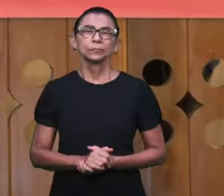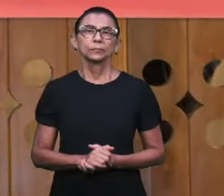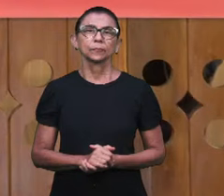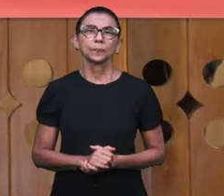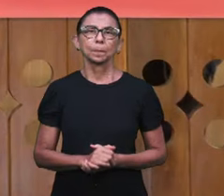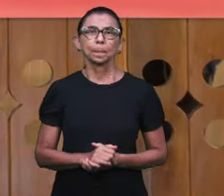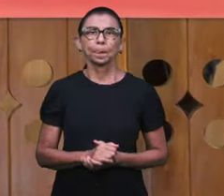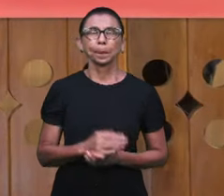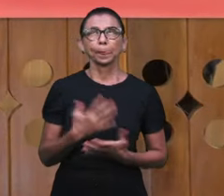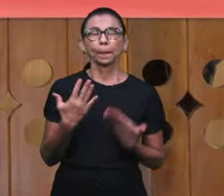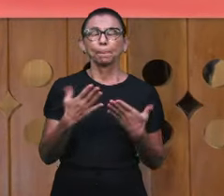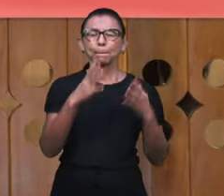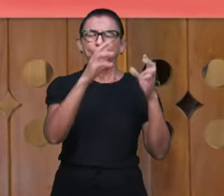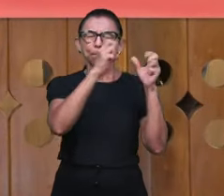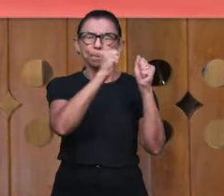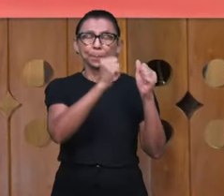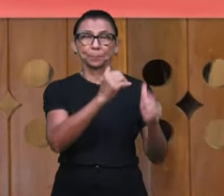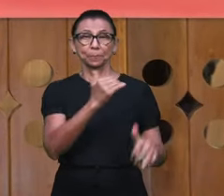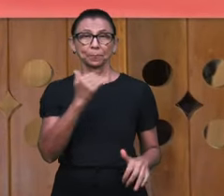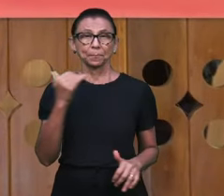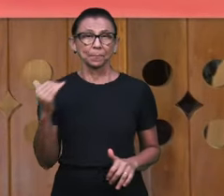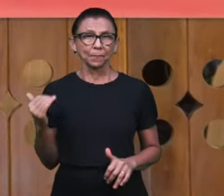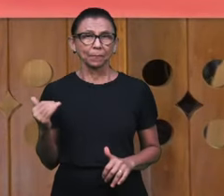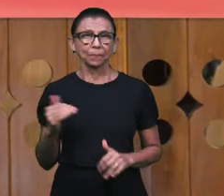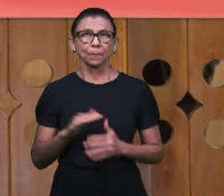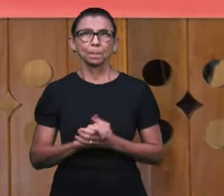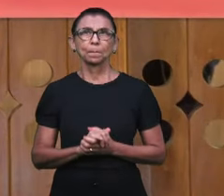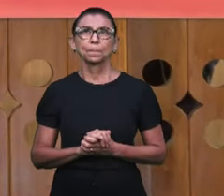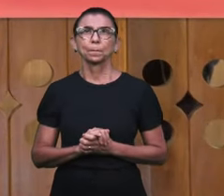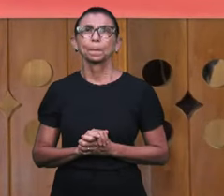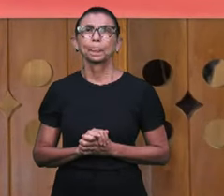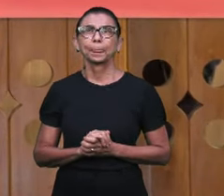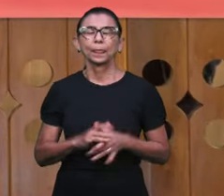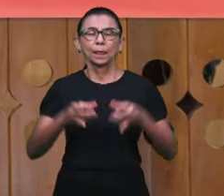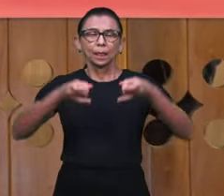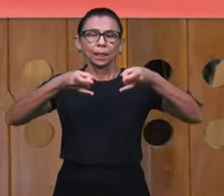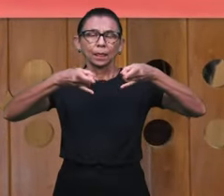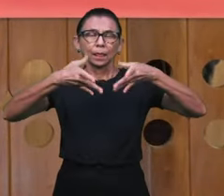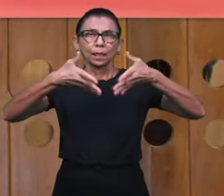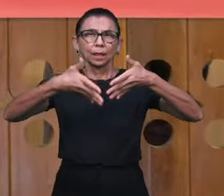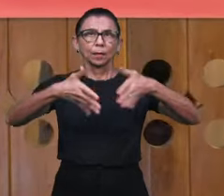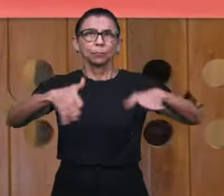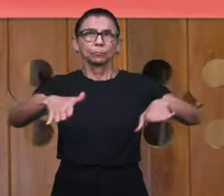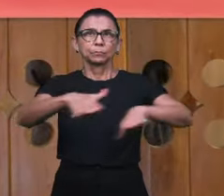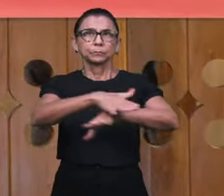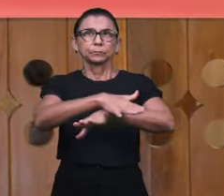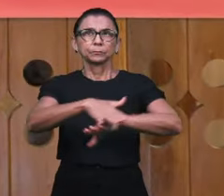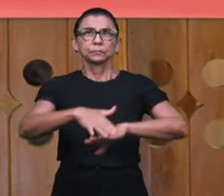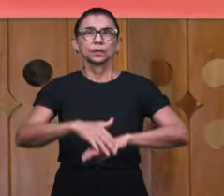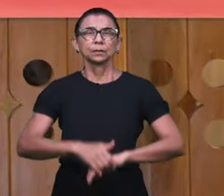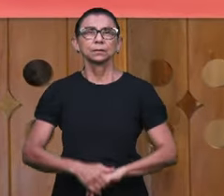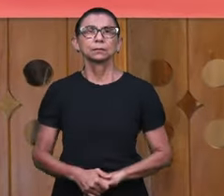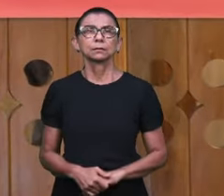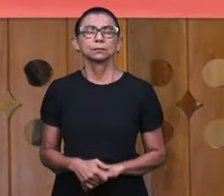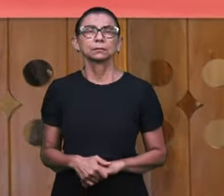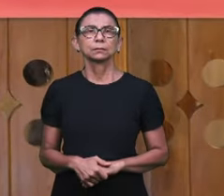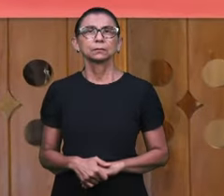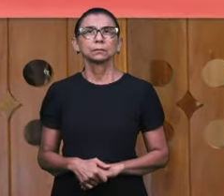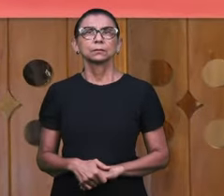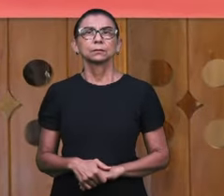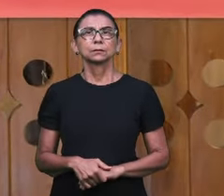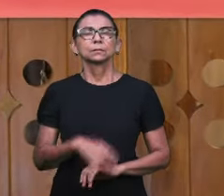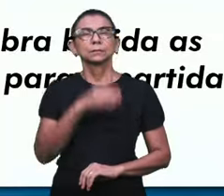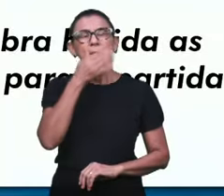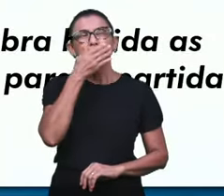da morte. Está dentro de um caixão de base de 7 palmos. Pronto, o que você quer? Pode falar mais uma?